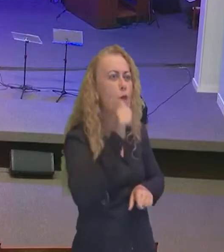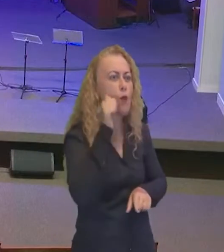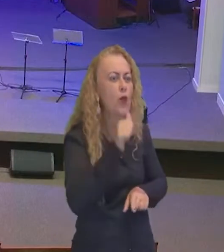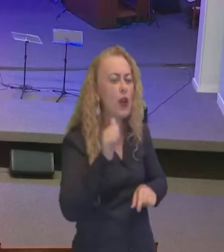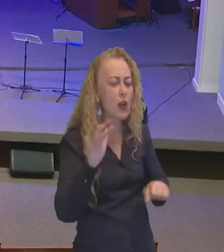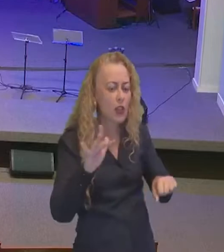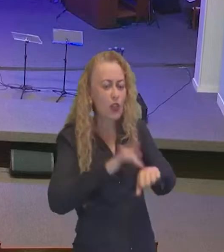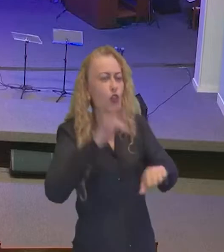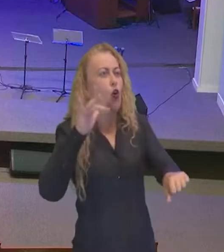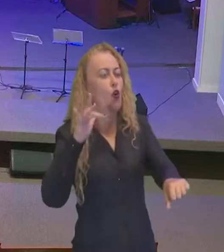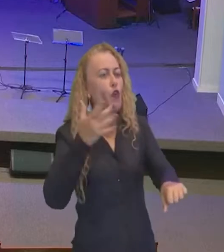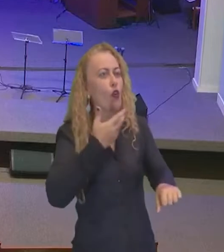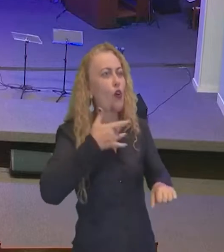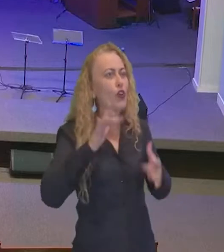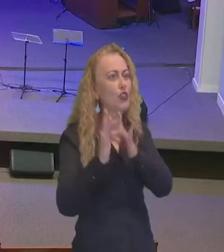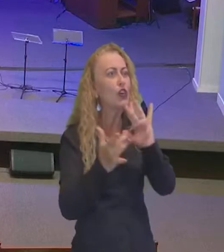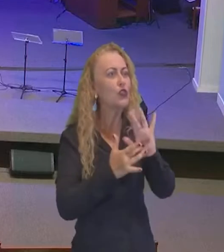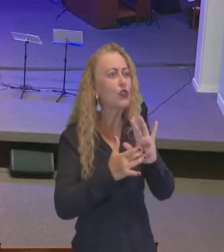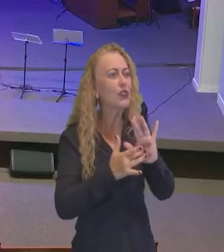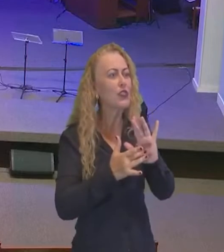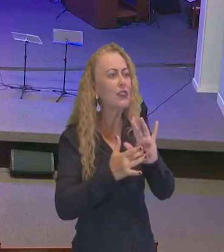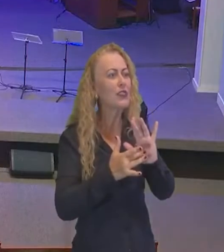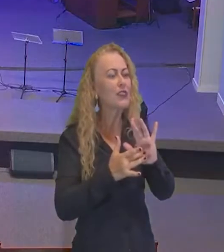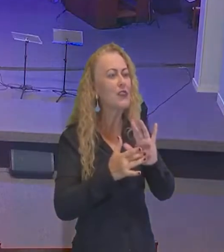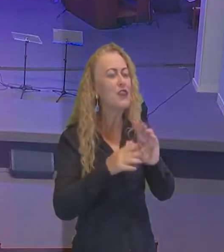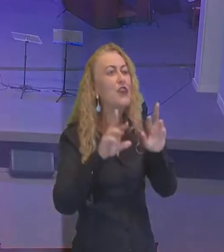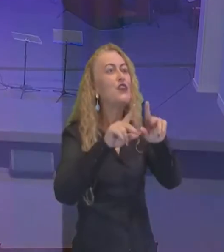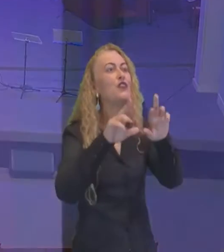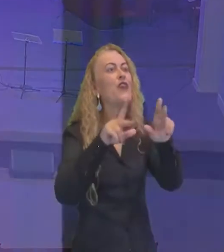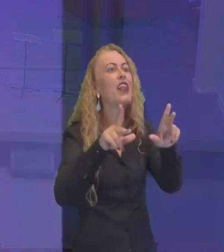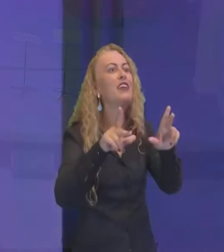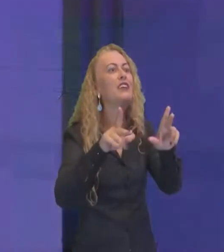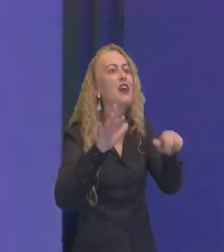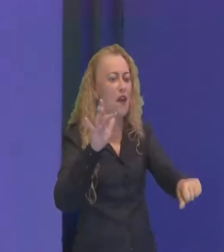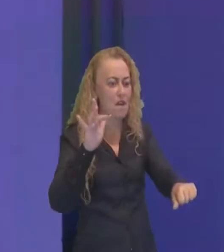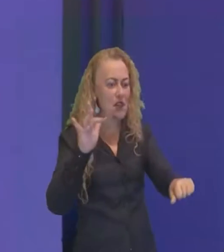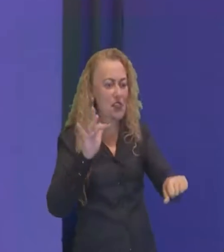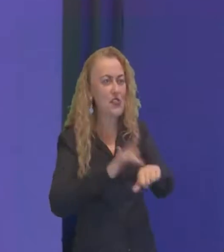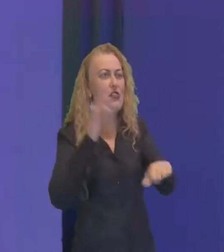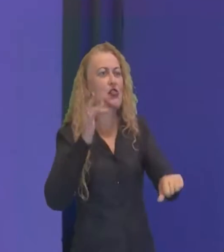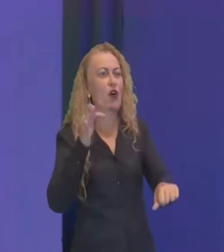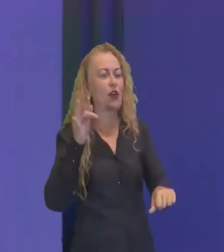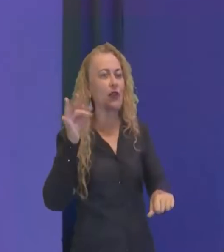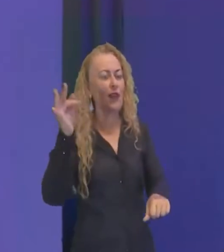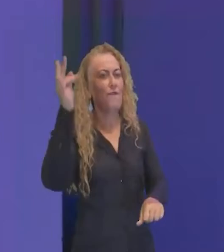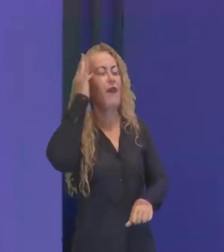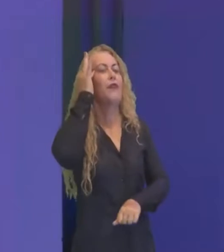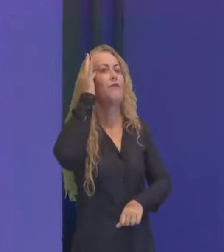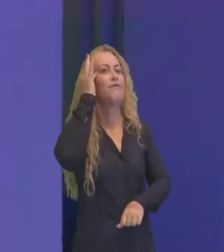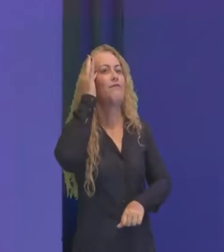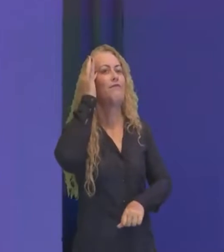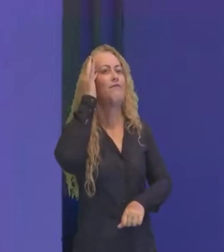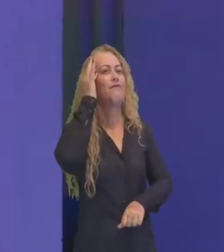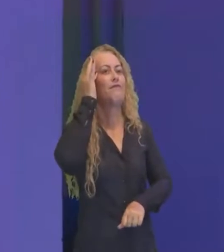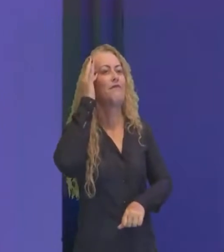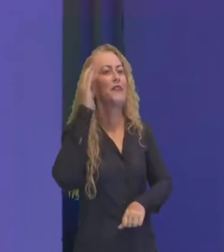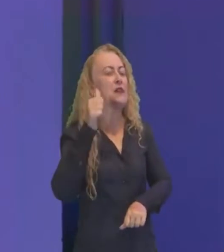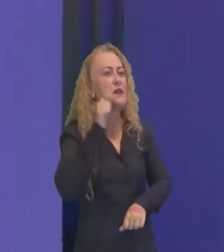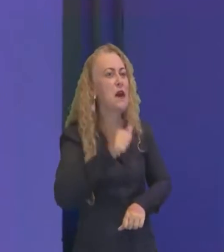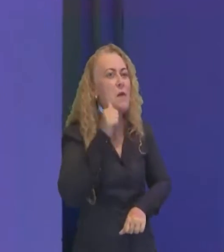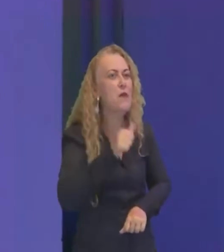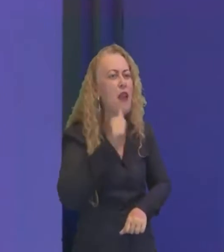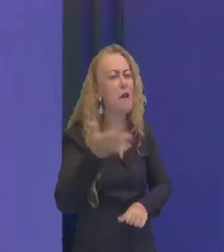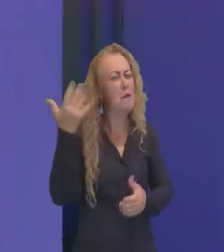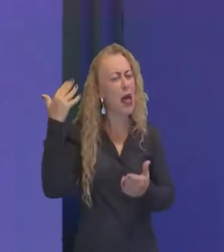tocou? Alguém me tocou. Qual é a diferença? É o toque da fé. Aquela mulher creu que o